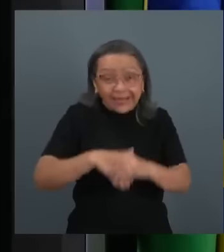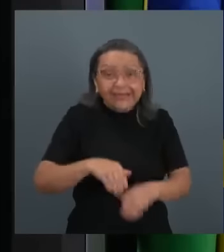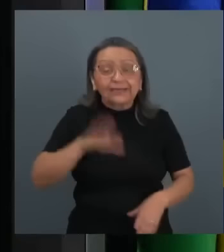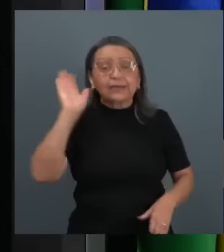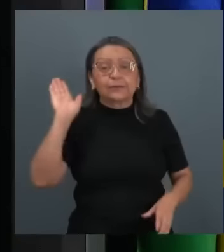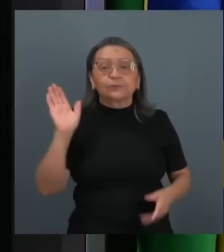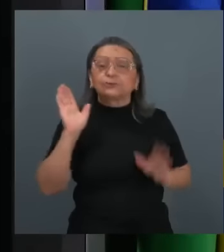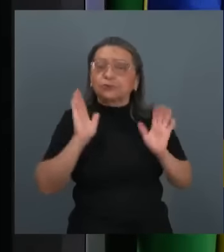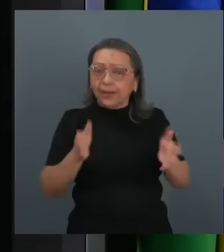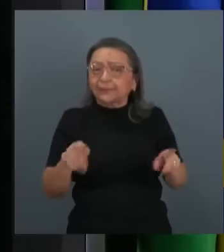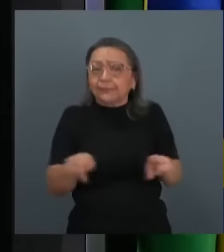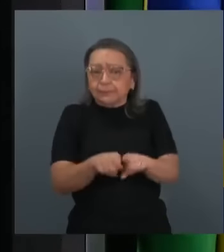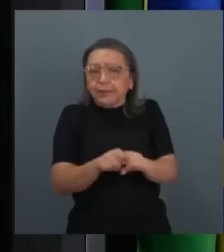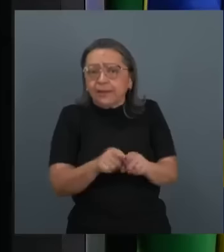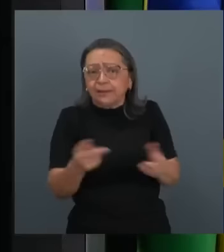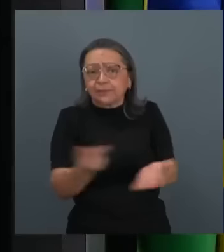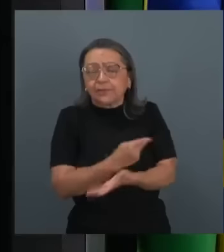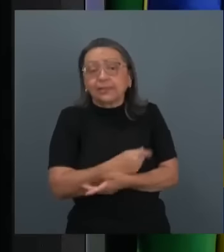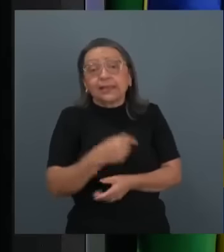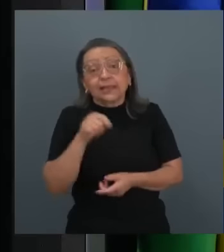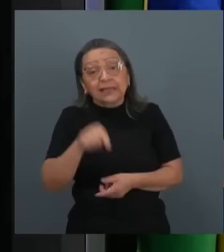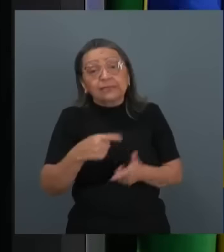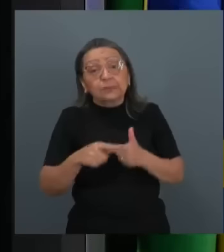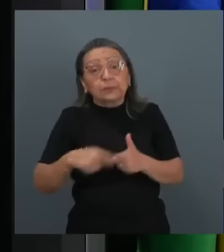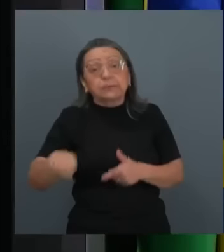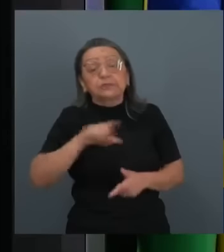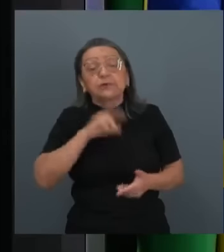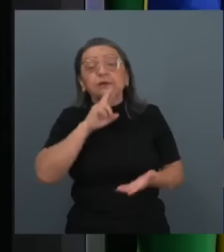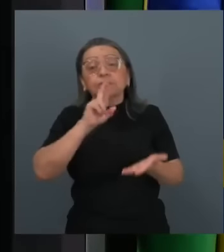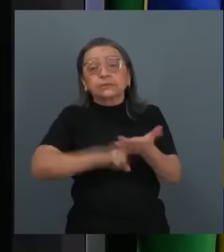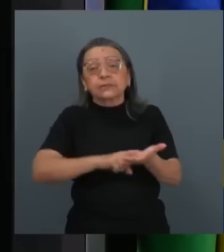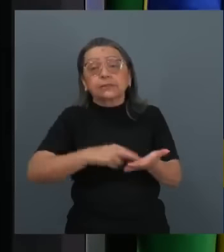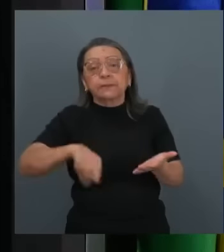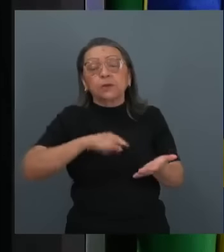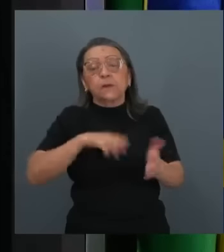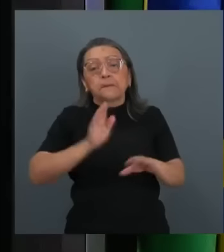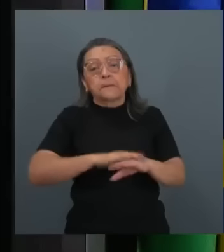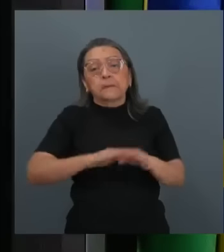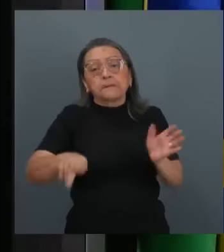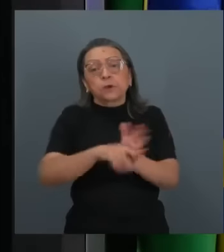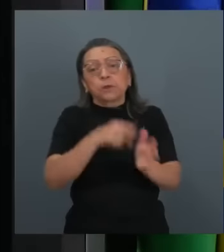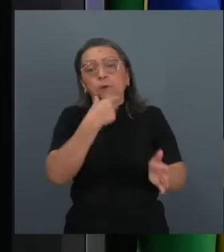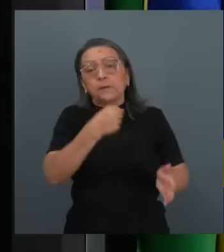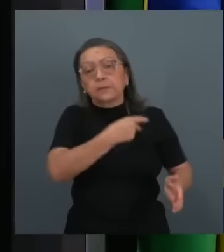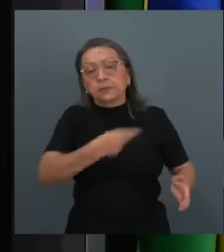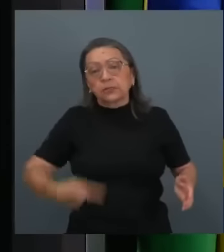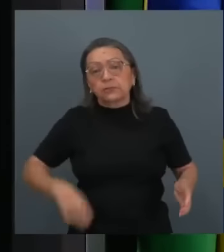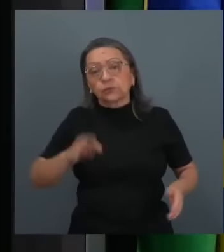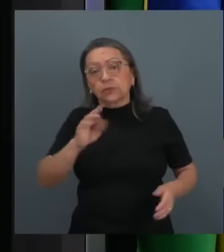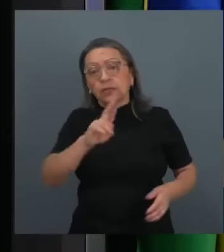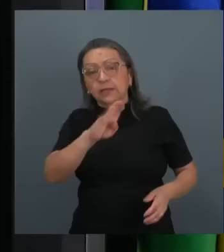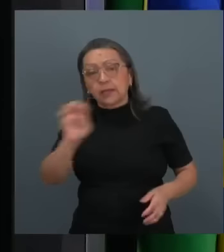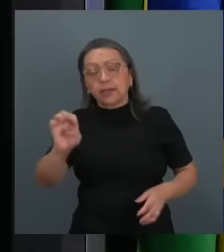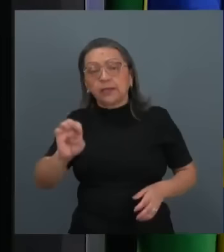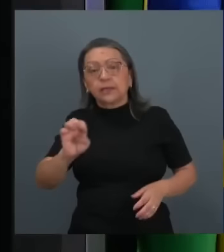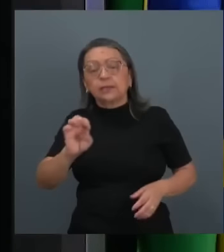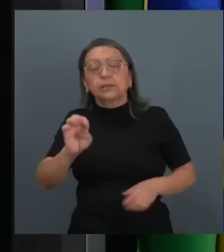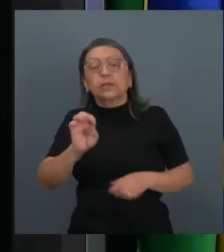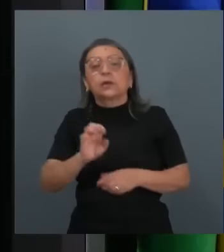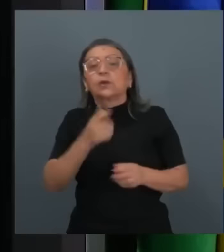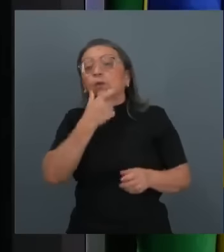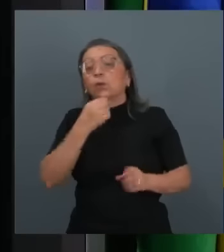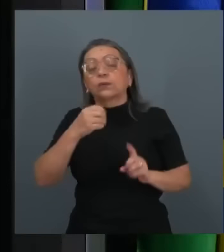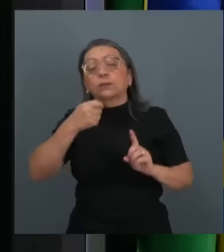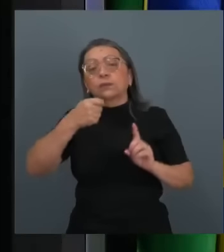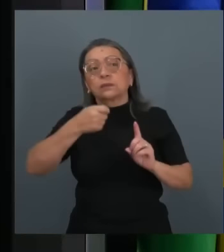senhor presidente. Tal situação foi reconhecida pelo próprio presidente do TRE Ceará, desembargador Raimundo Nonato